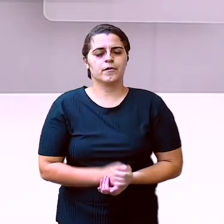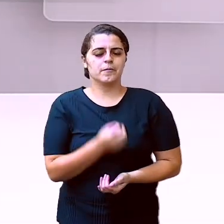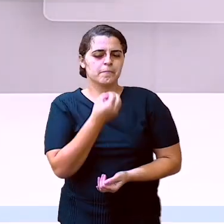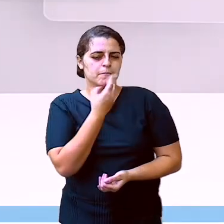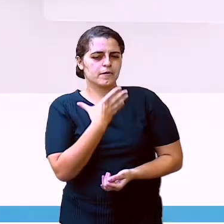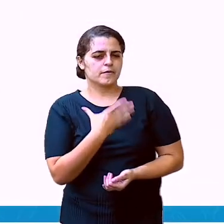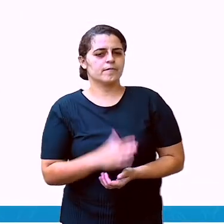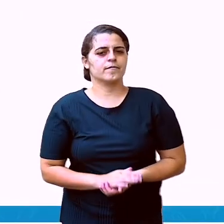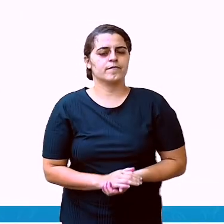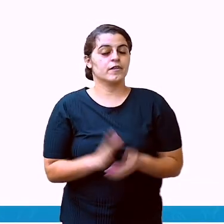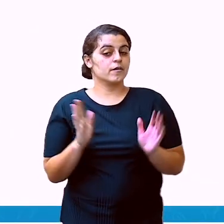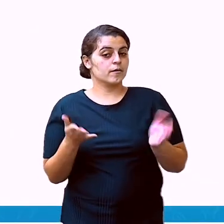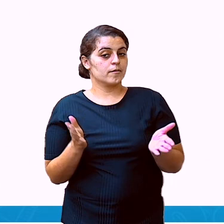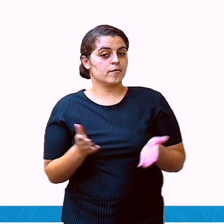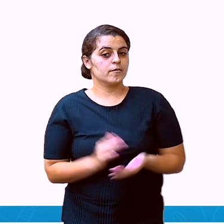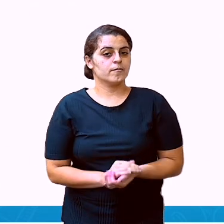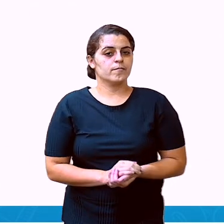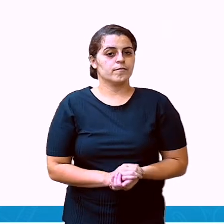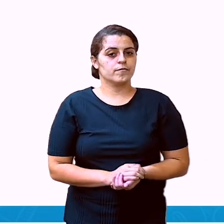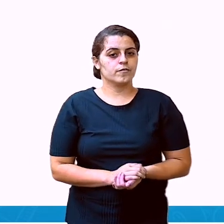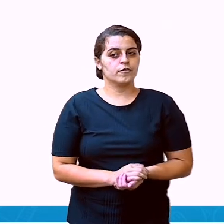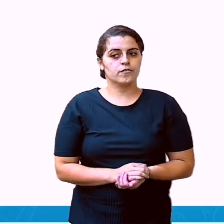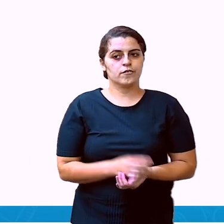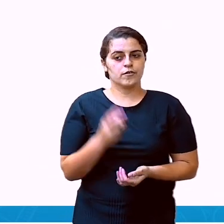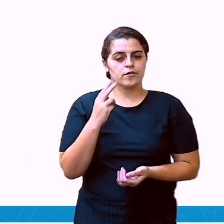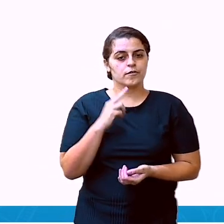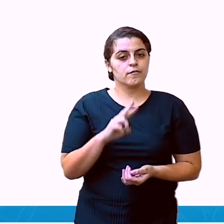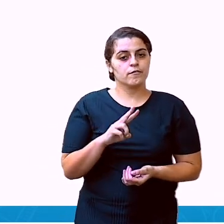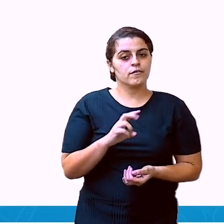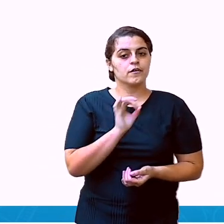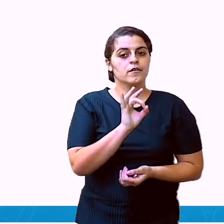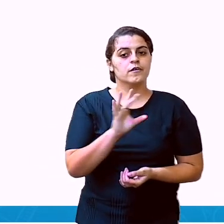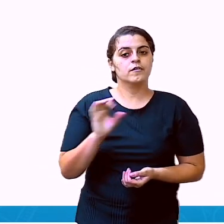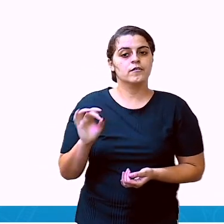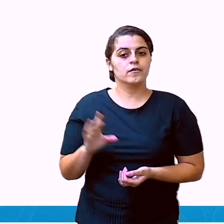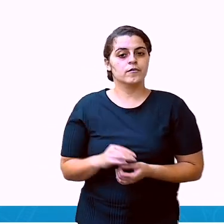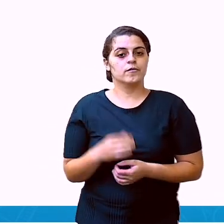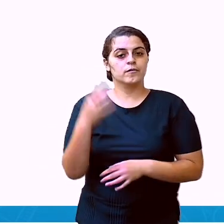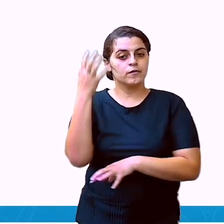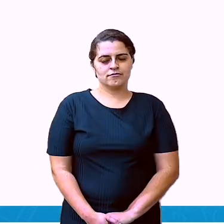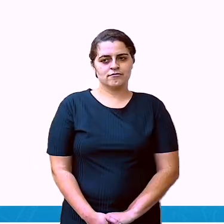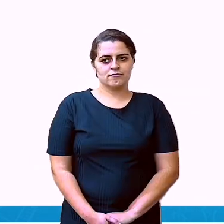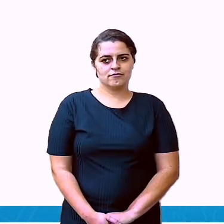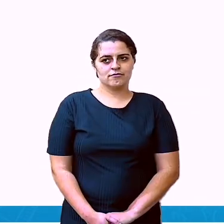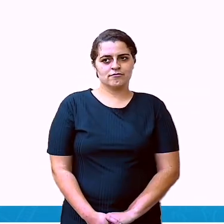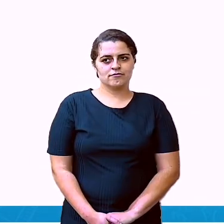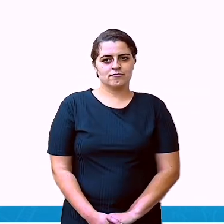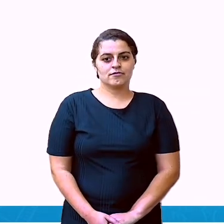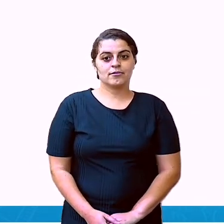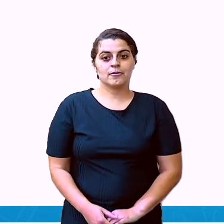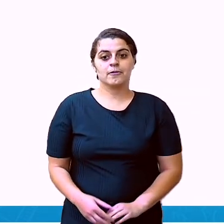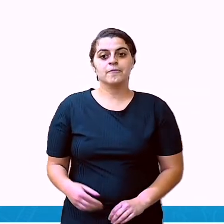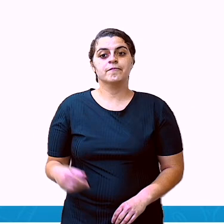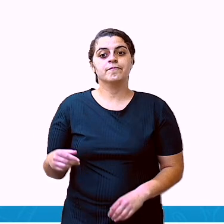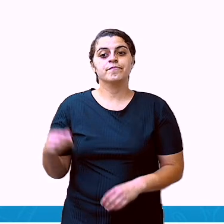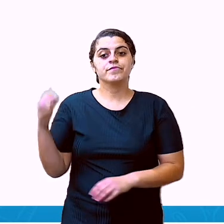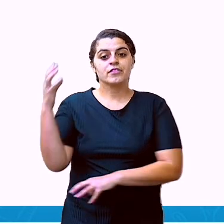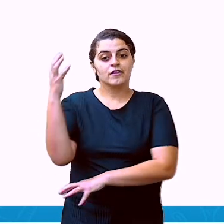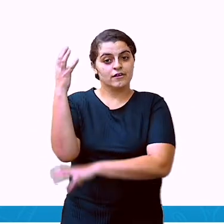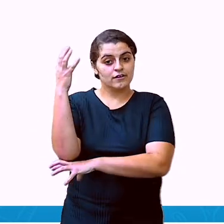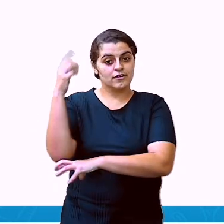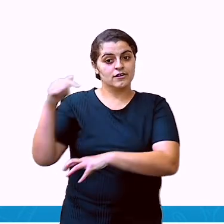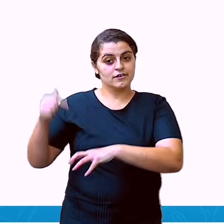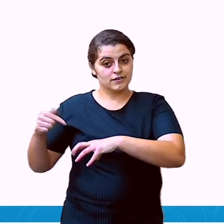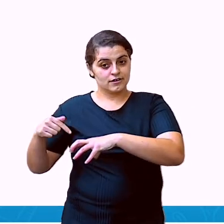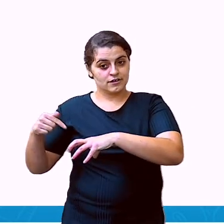Muito bem, agora nós vamos olhar separadamente a raiz. Esta é a